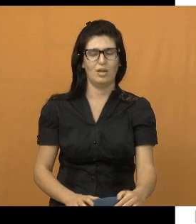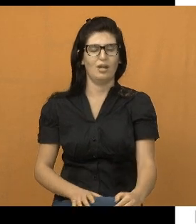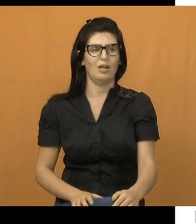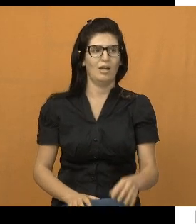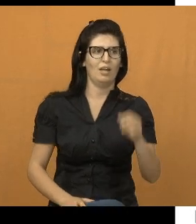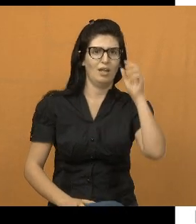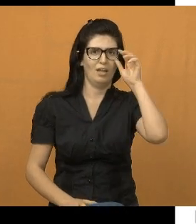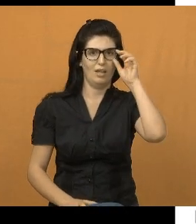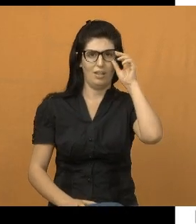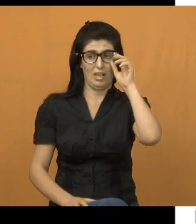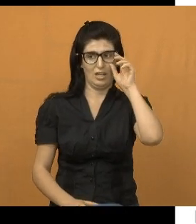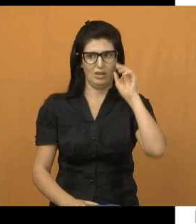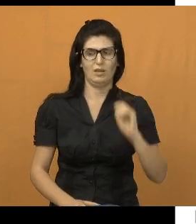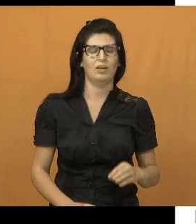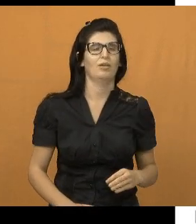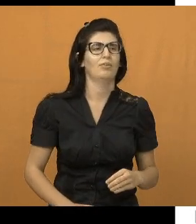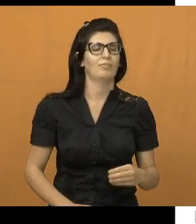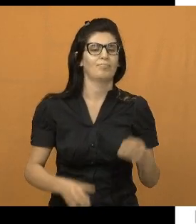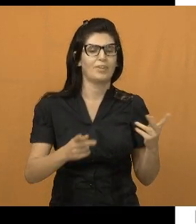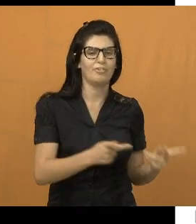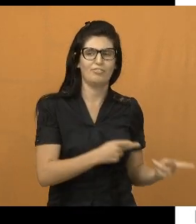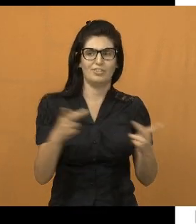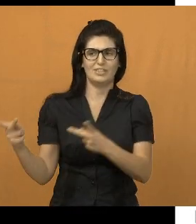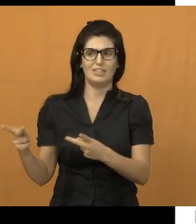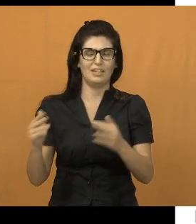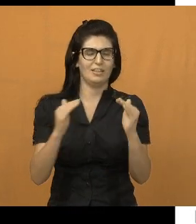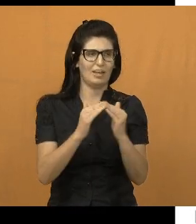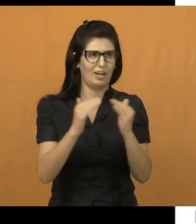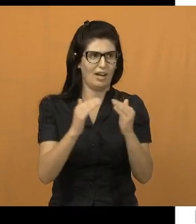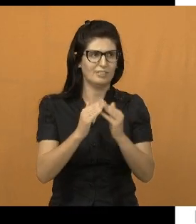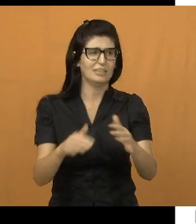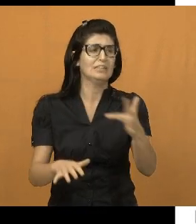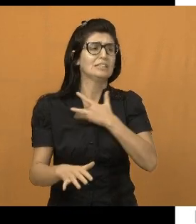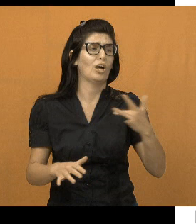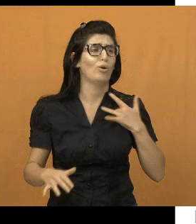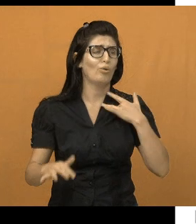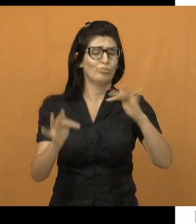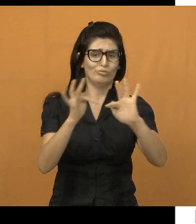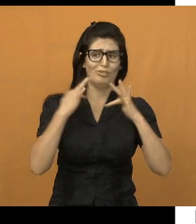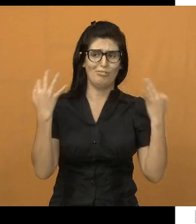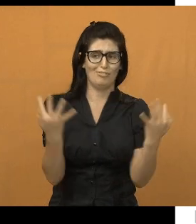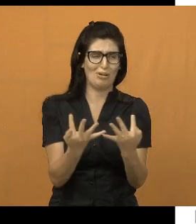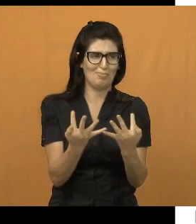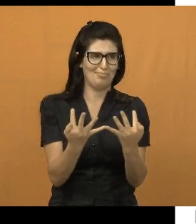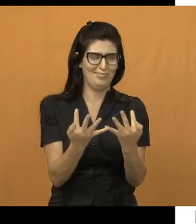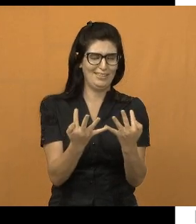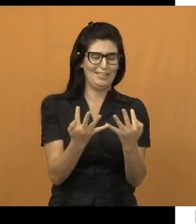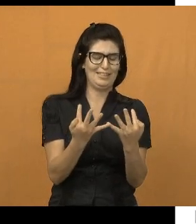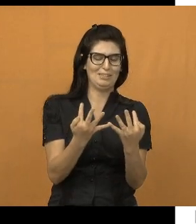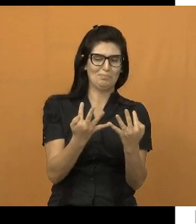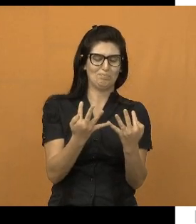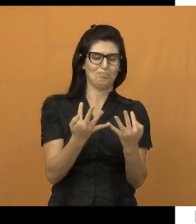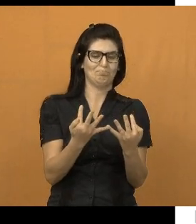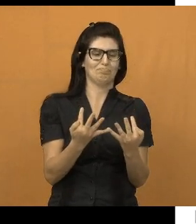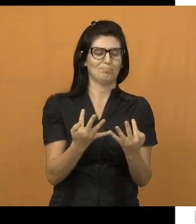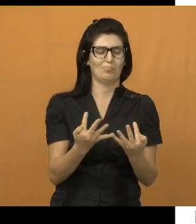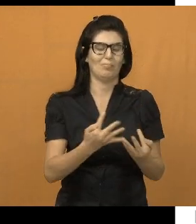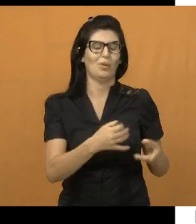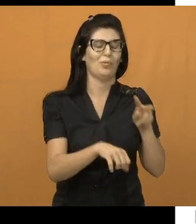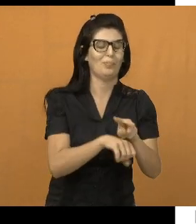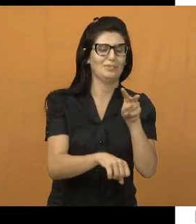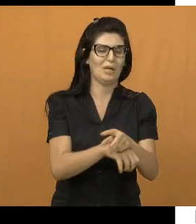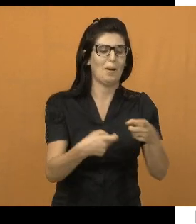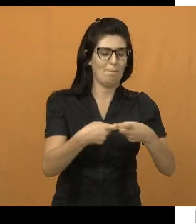Atendimentos, visitas domiciliares na estratégia de saúde da família. Os atendimentos médicos